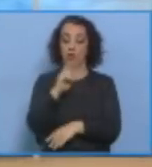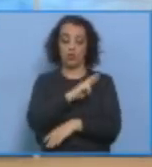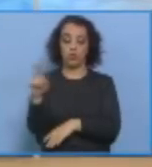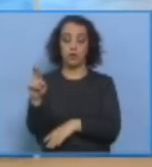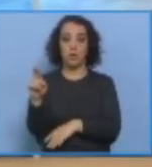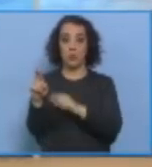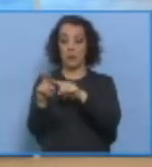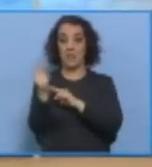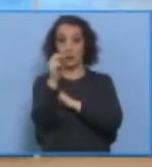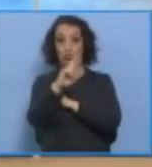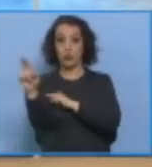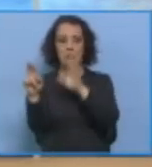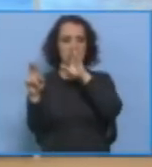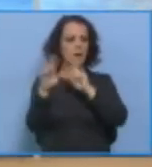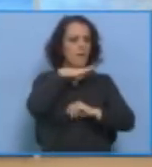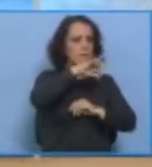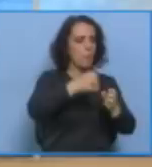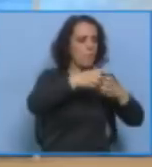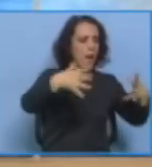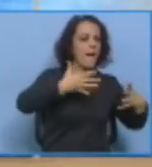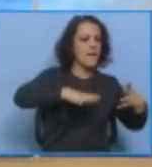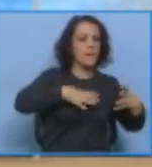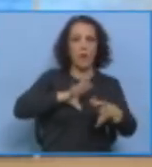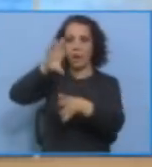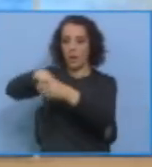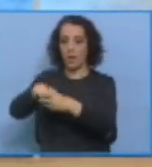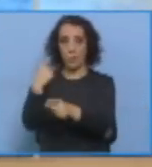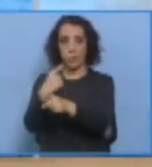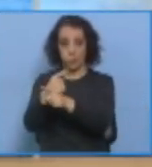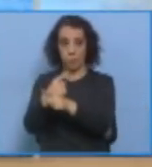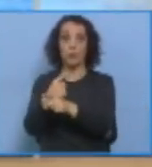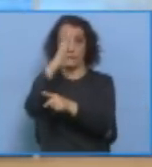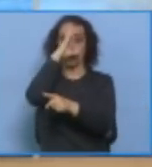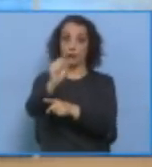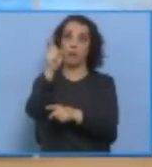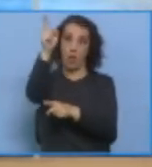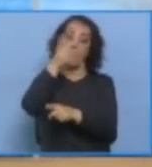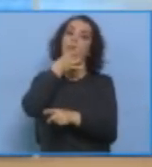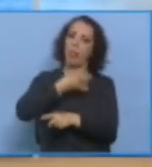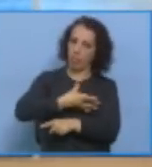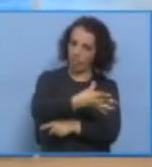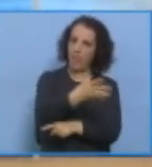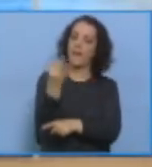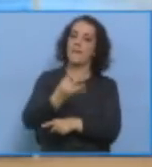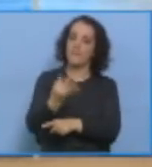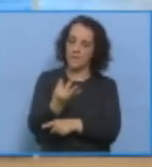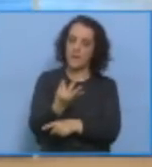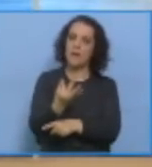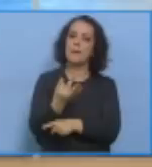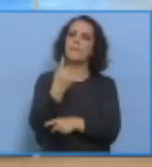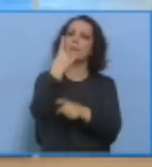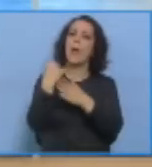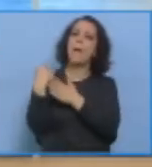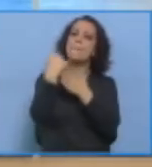famílias que, efetivamente, pretendem aceder a estes projetos educativos e, nesse sentido, têm, porque o Estado, isso lhes concede, efetivamente, um